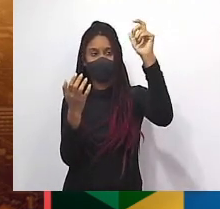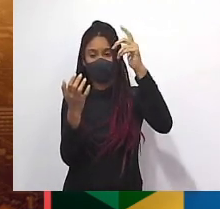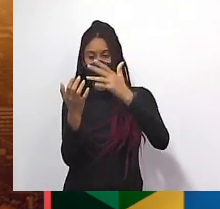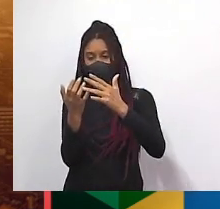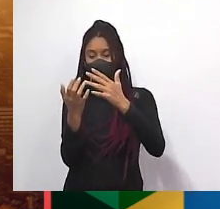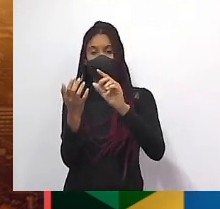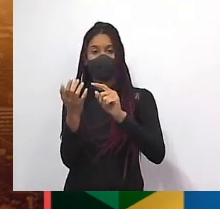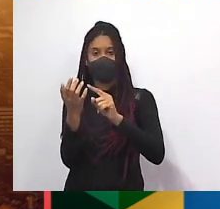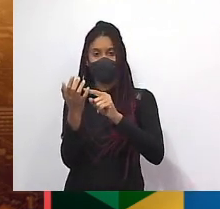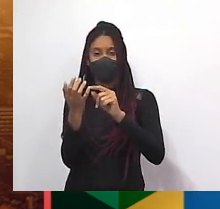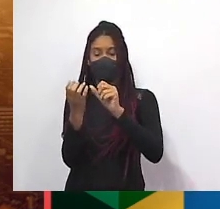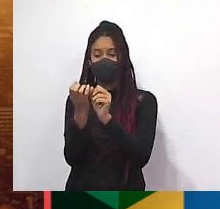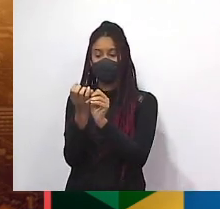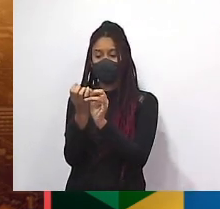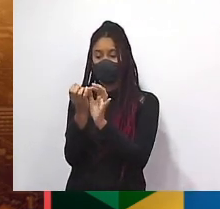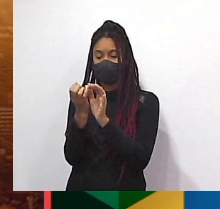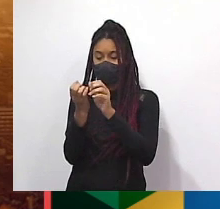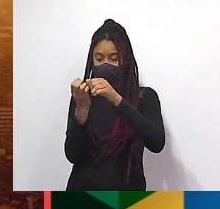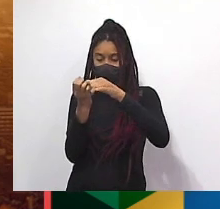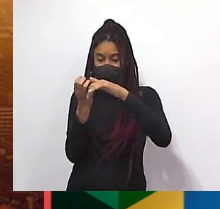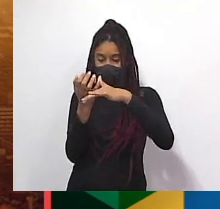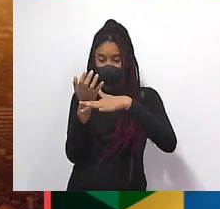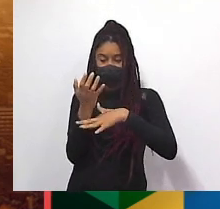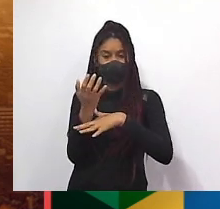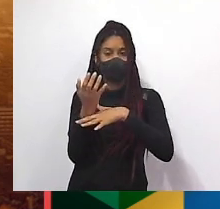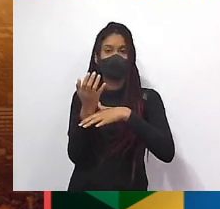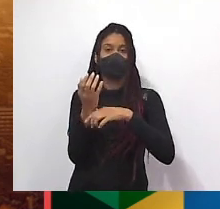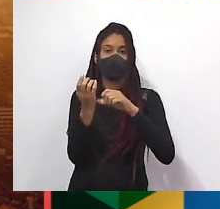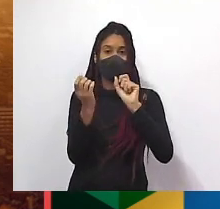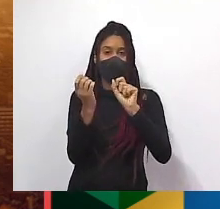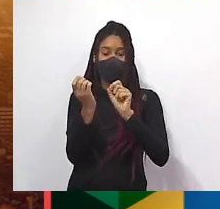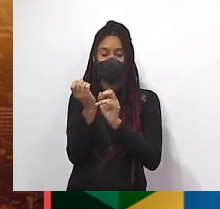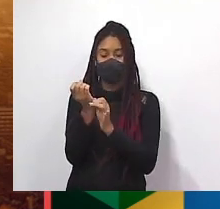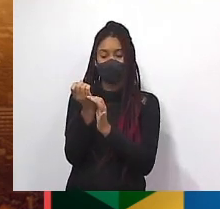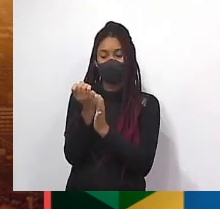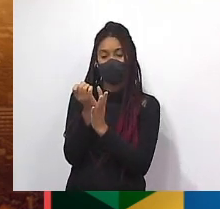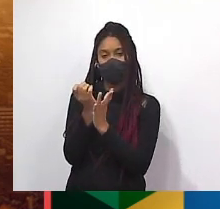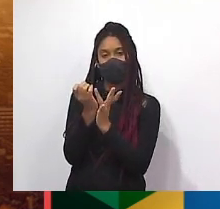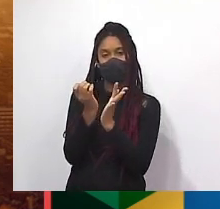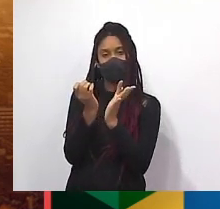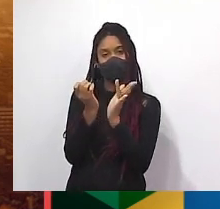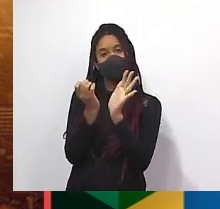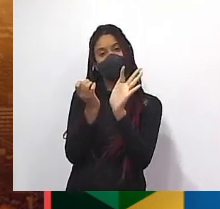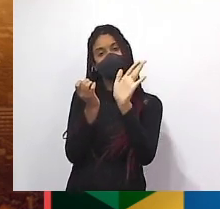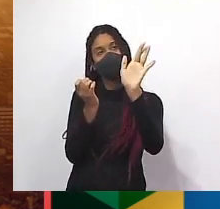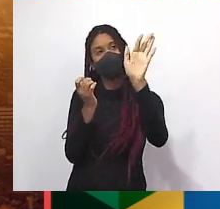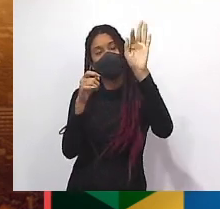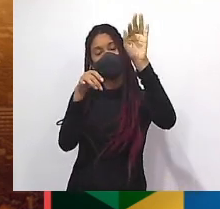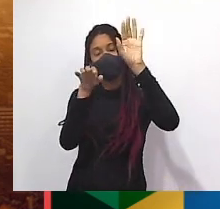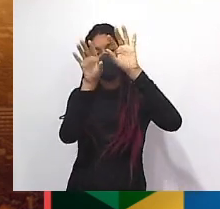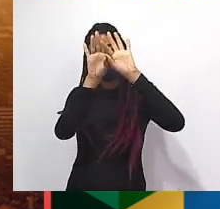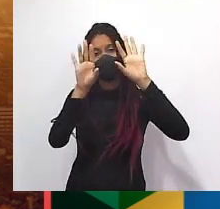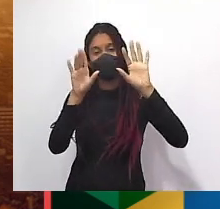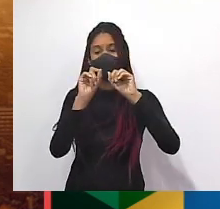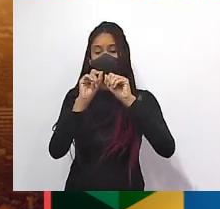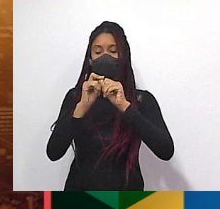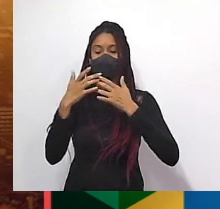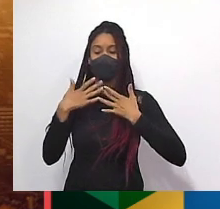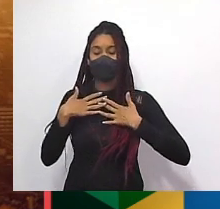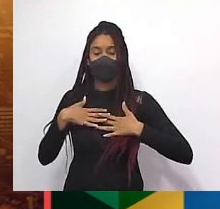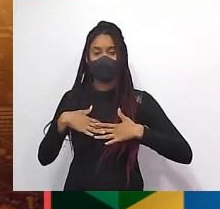evaporar aquele suor e vai formar nuvens, deixando o ambiente, né, mais frio, mais agradável, mais úmido. À medida que as cidades